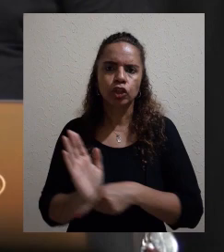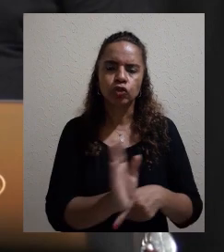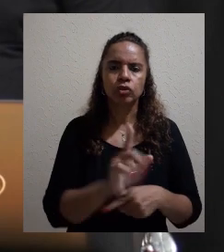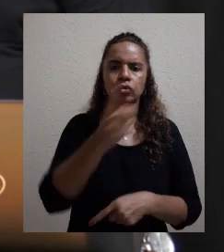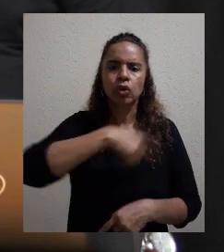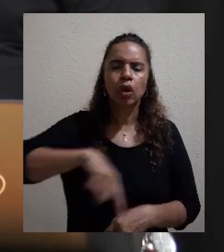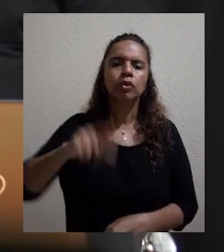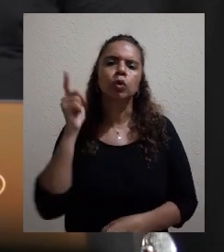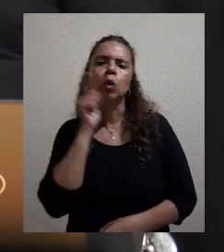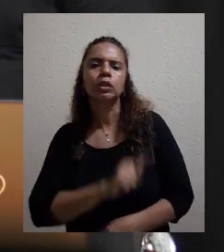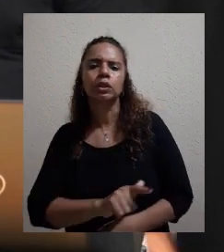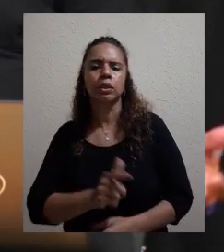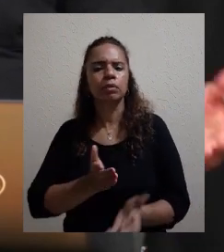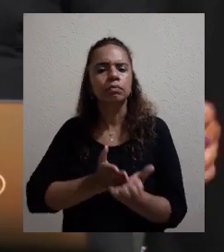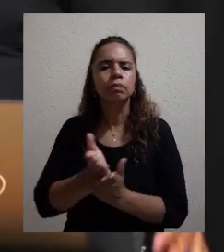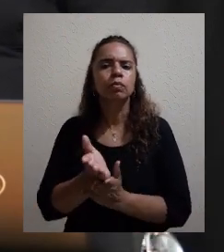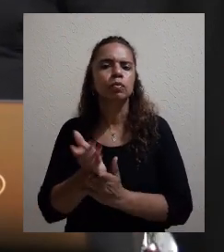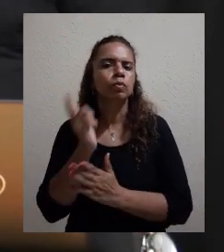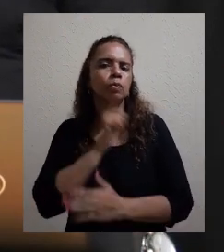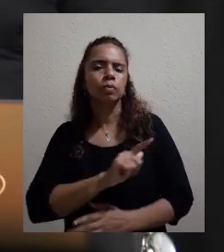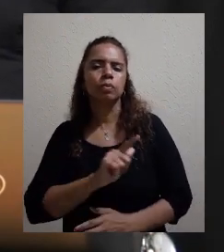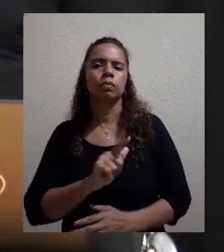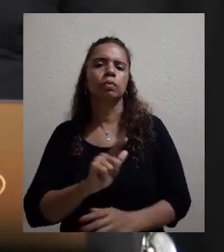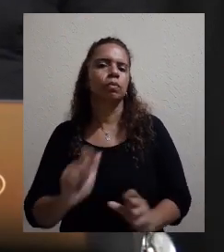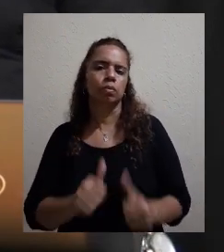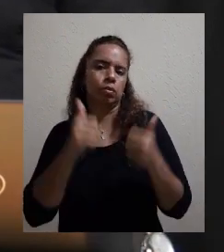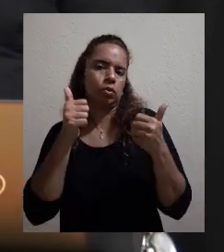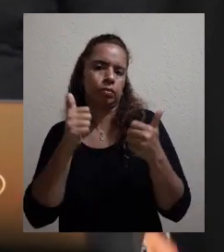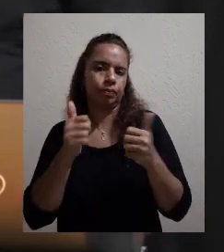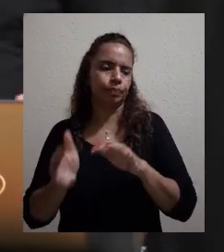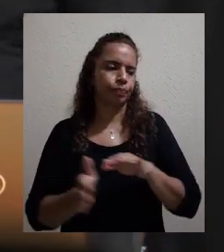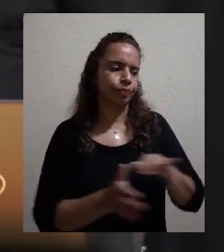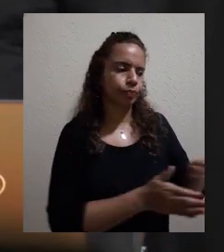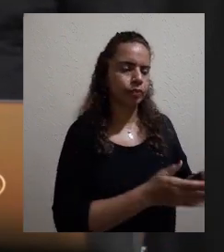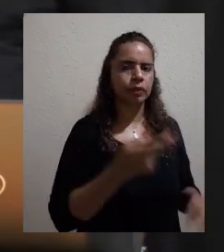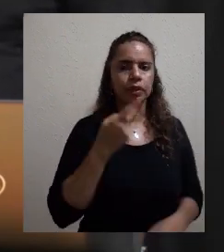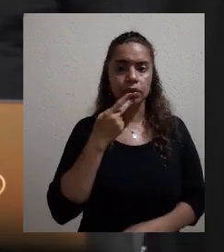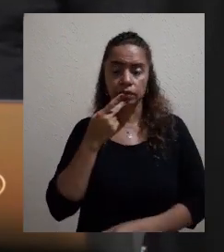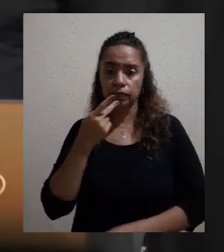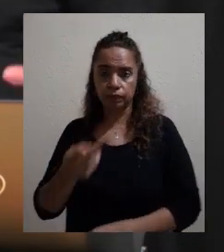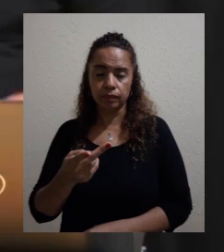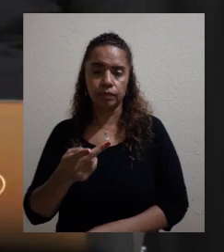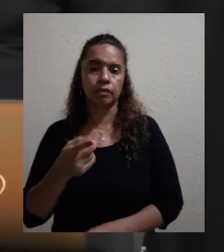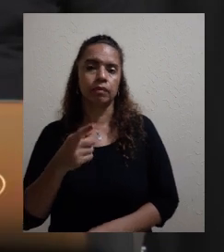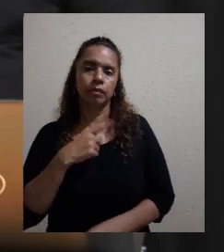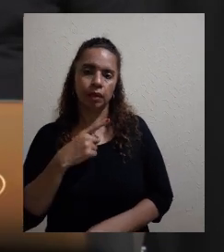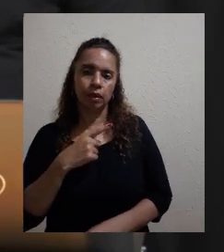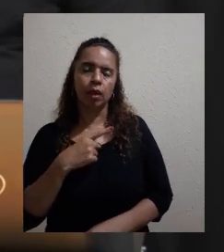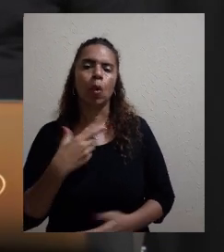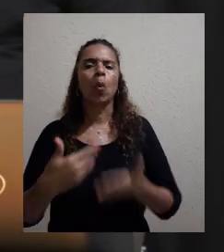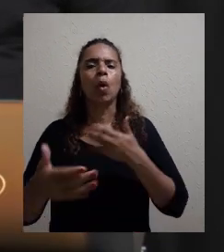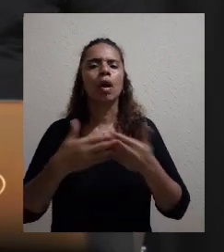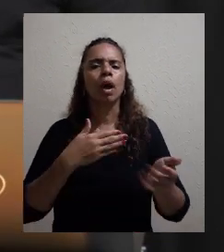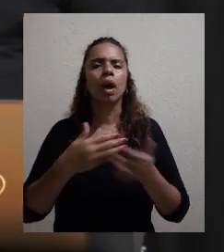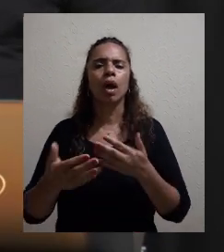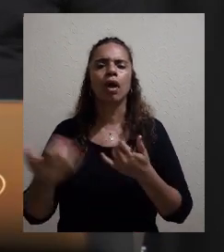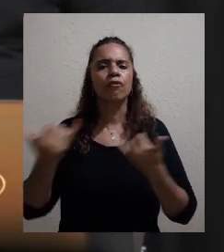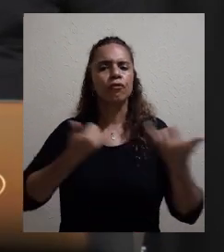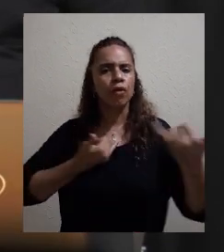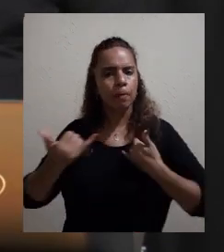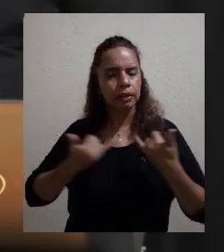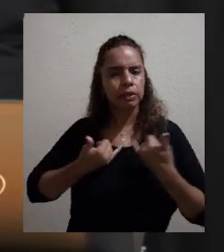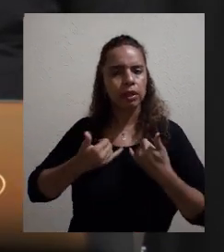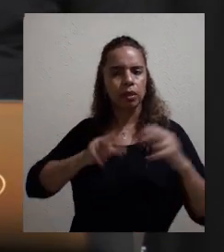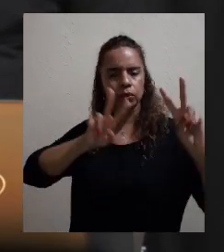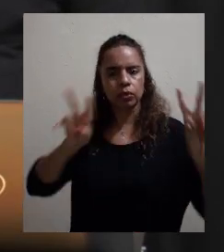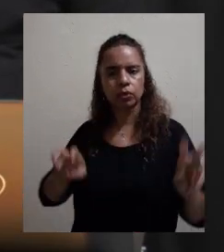e fazer com que a gente passe por esse momento difícil da melhor maneira possível. Então, Queria também deixar aqui os canais de comunicação para o